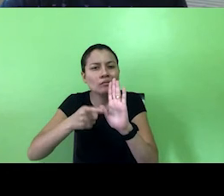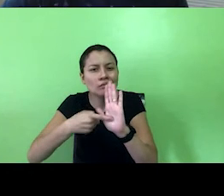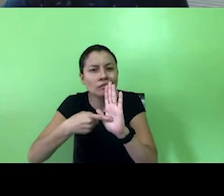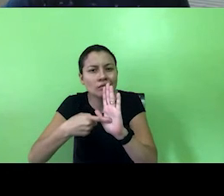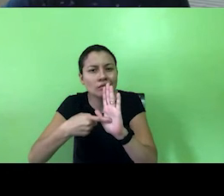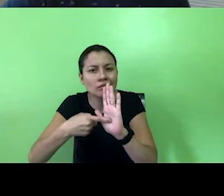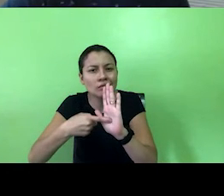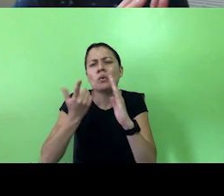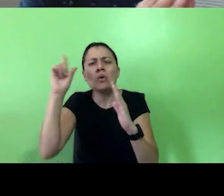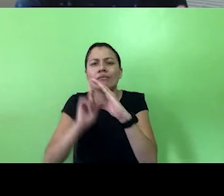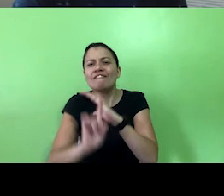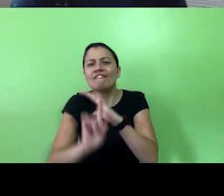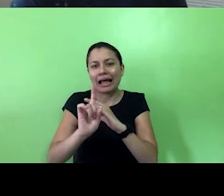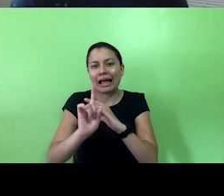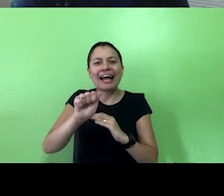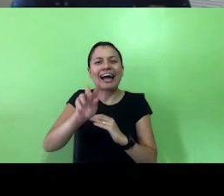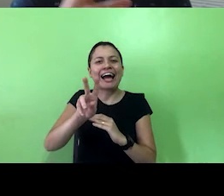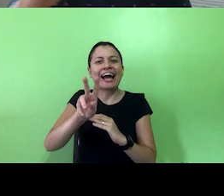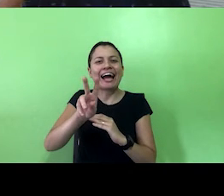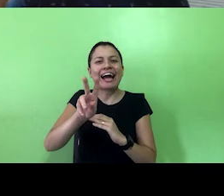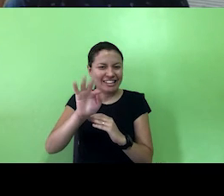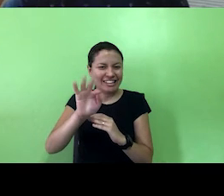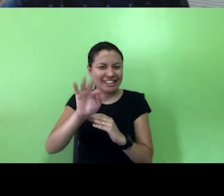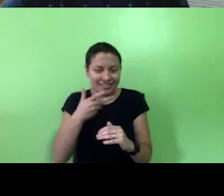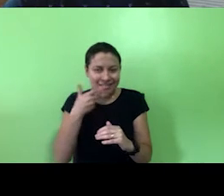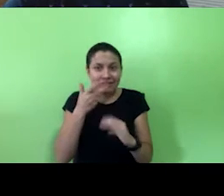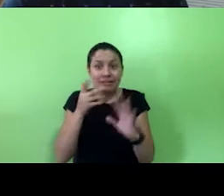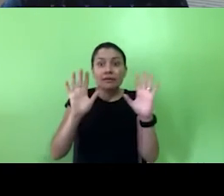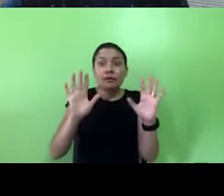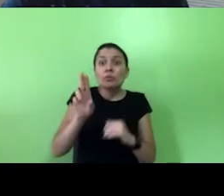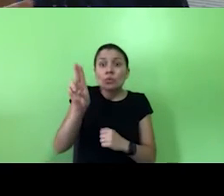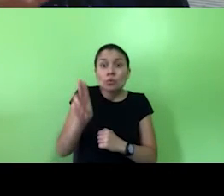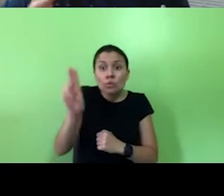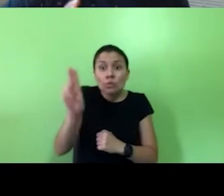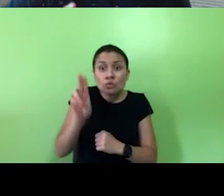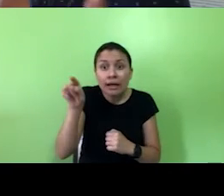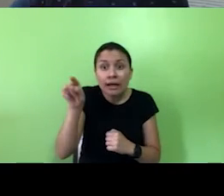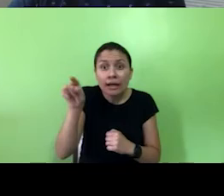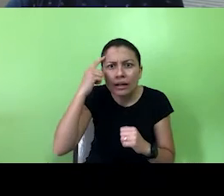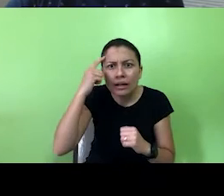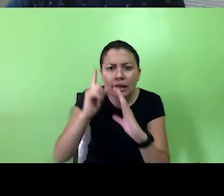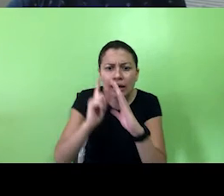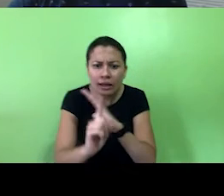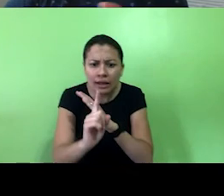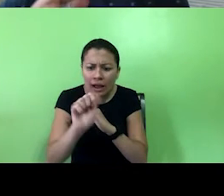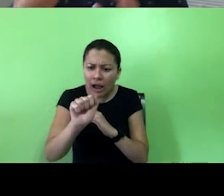ou outros, que eu estava chamando de avatar. E o usuário entendeu como avatar o filme. E